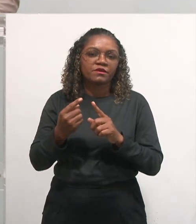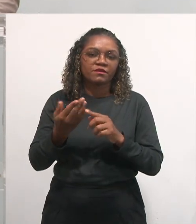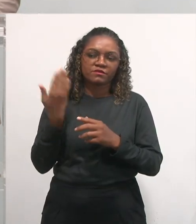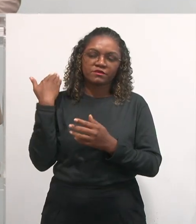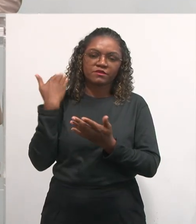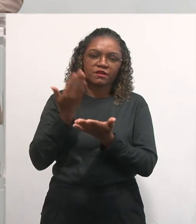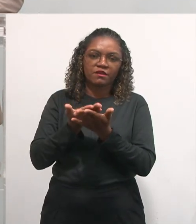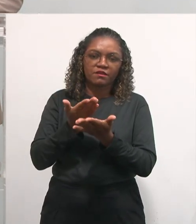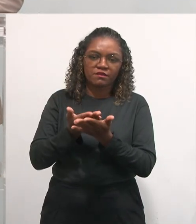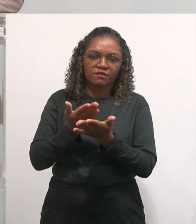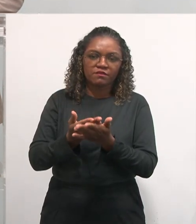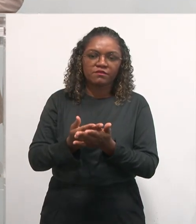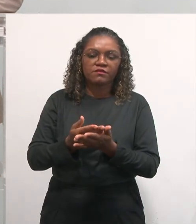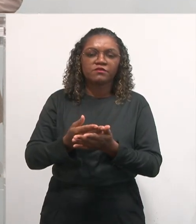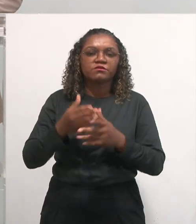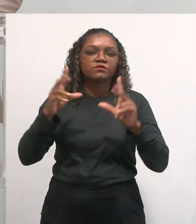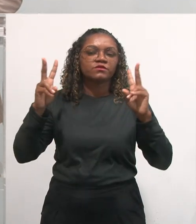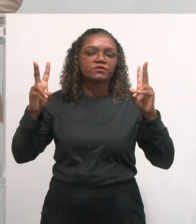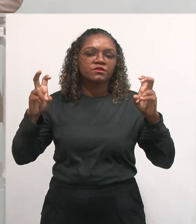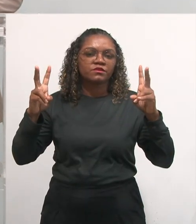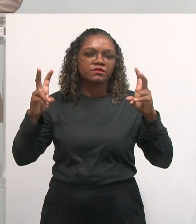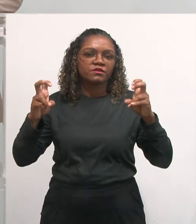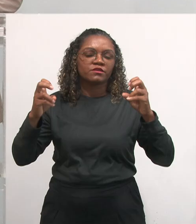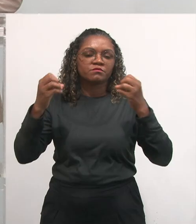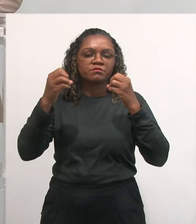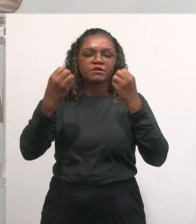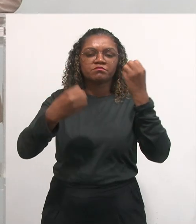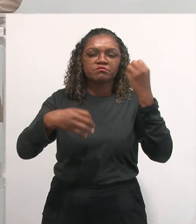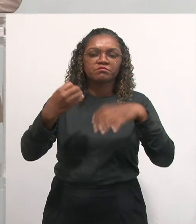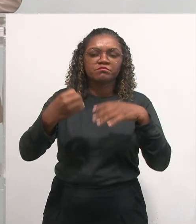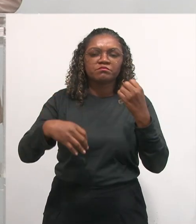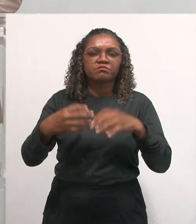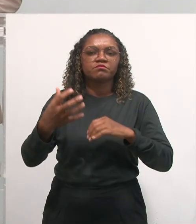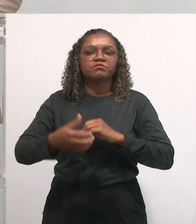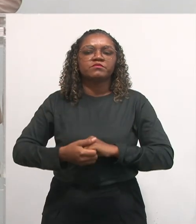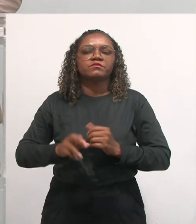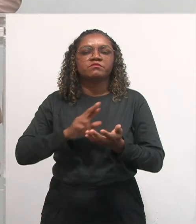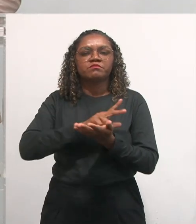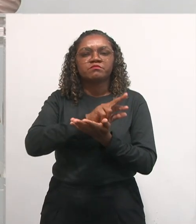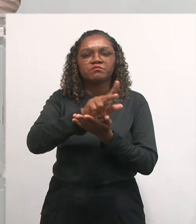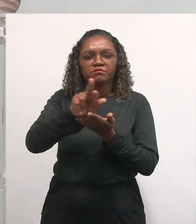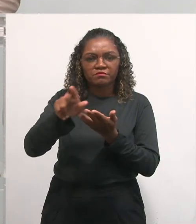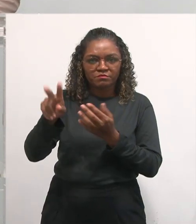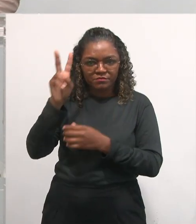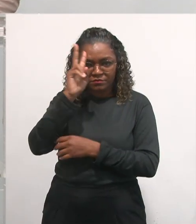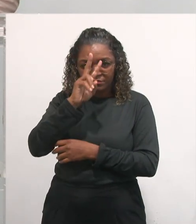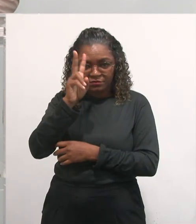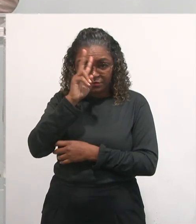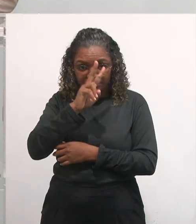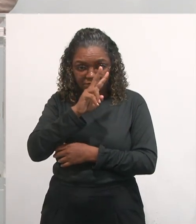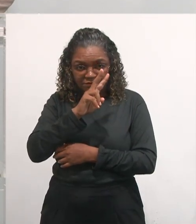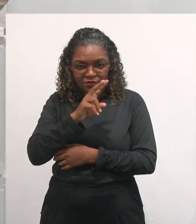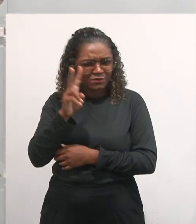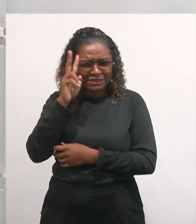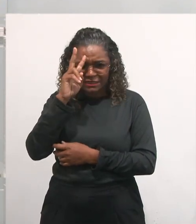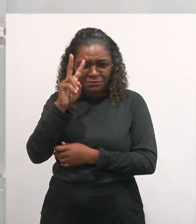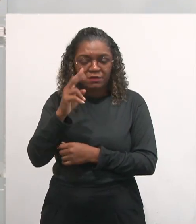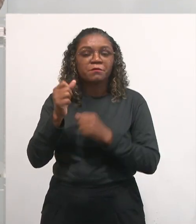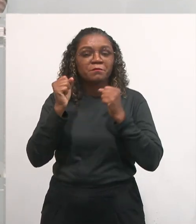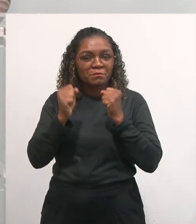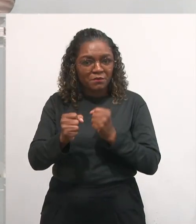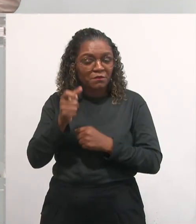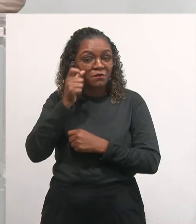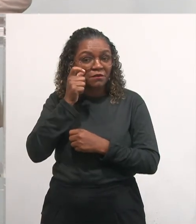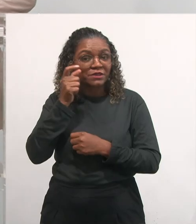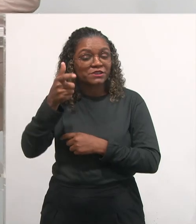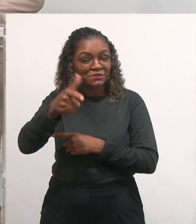aula anterior, onde a gente trabalhou lá com medidas de dispersão, variância. Lembra na aula anterior? Não lembra? Volta lá,